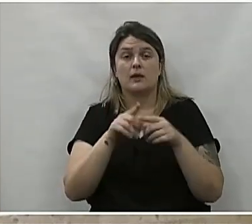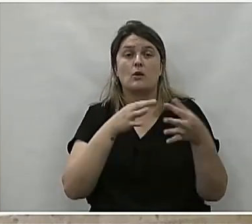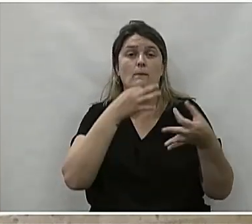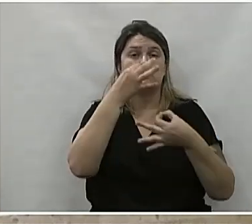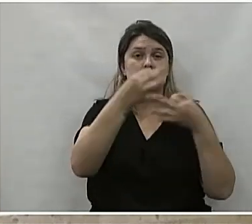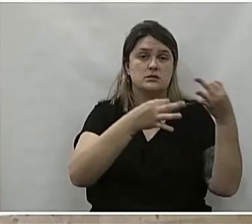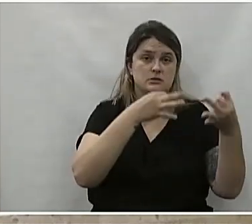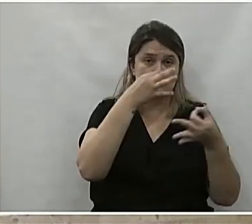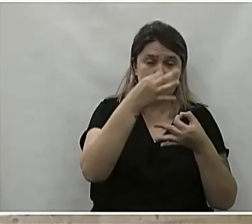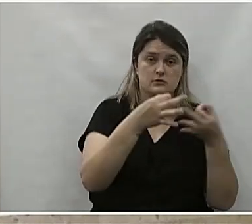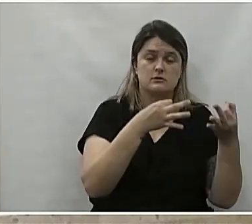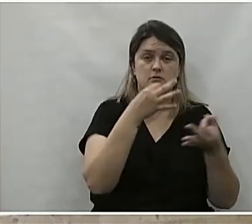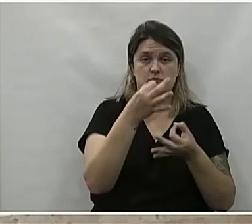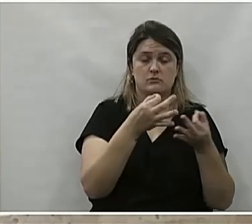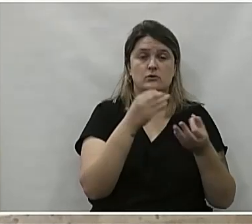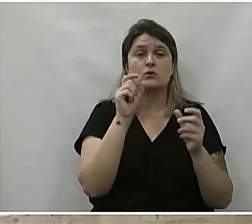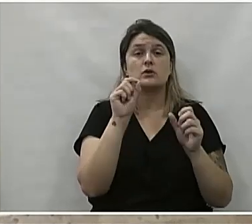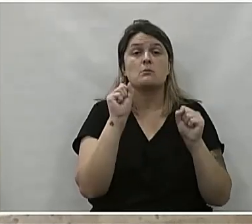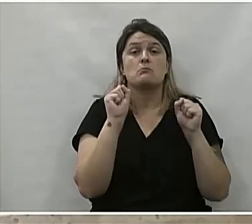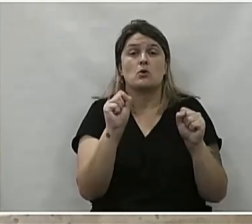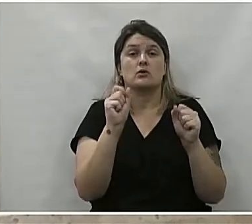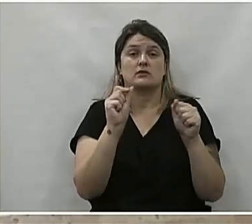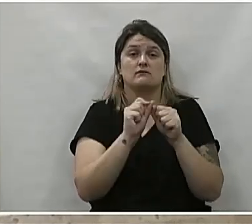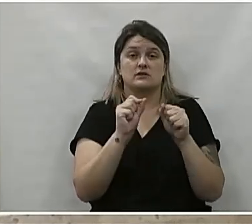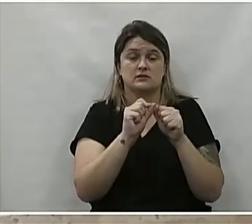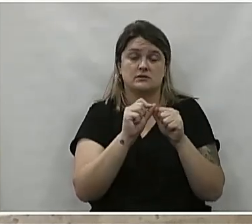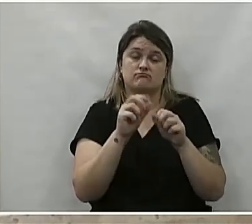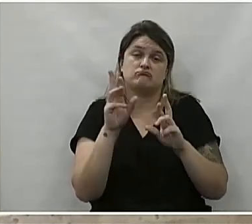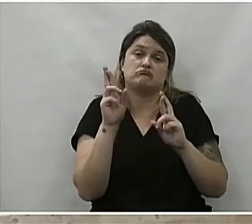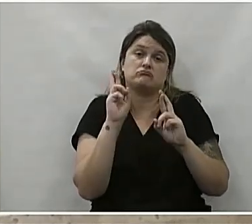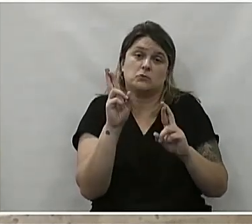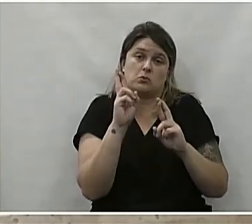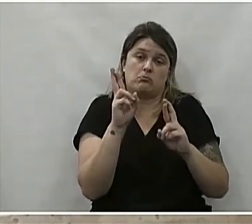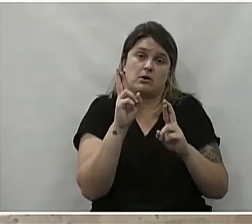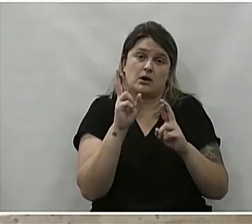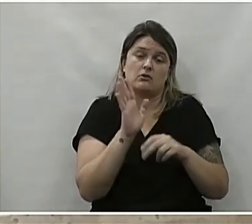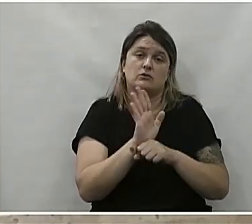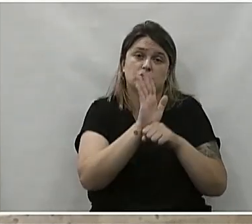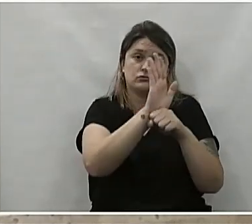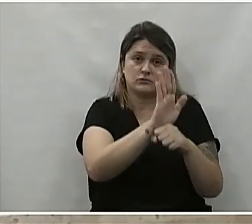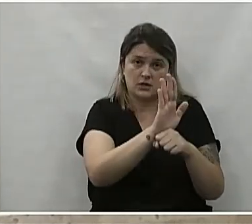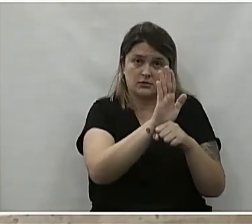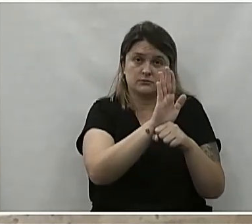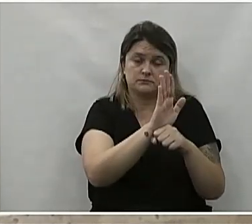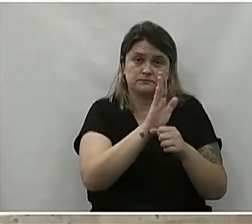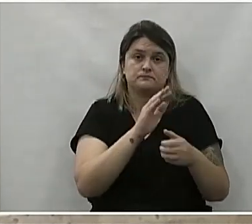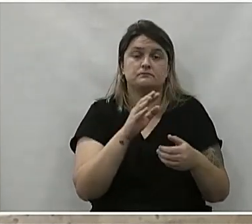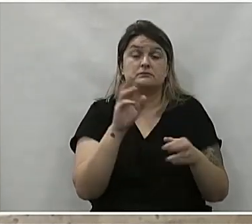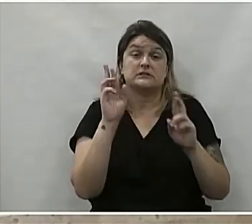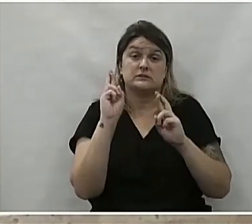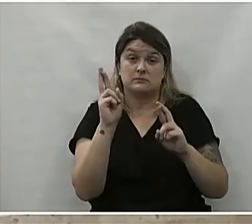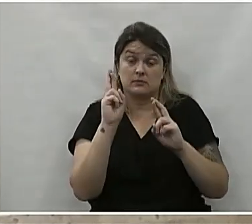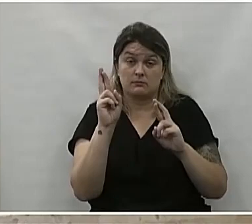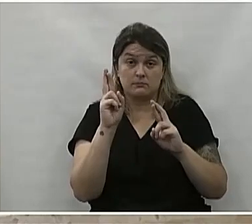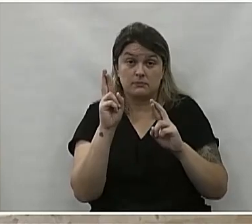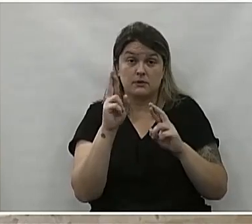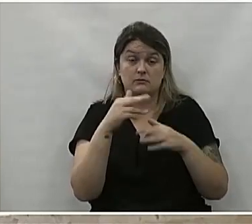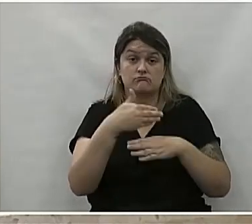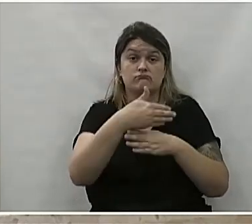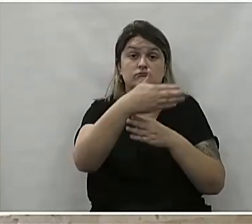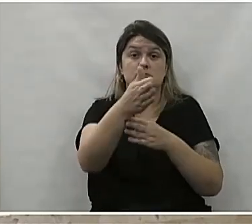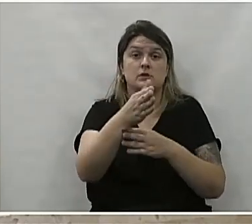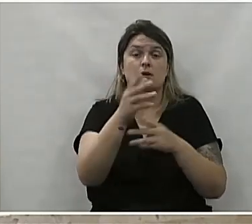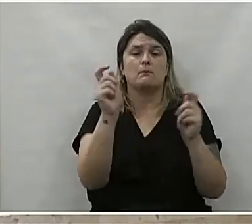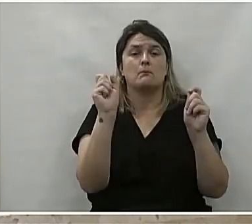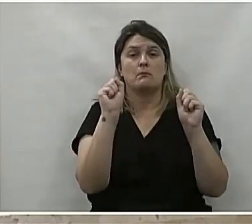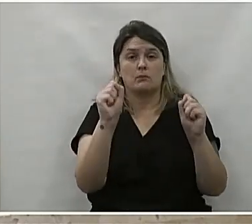pitacos A respeito Do que pode ser feito Espero Ter contribuído De alguma maneira Espero que Em breve A